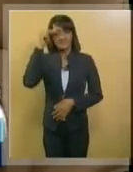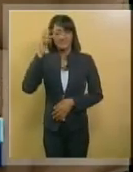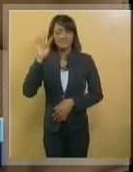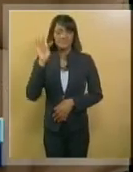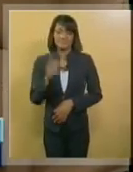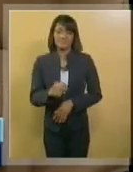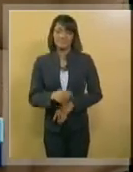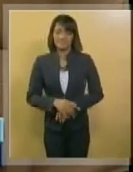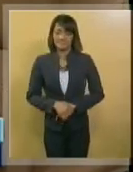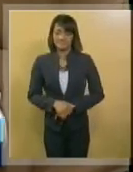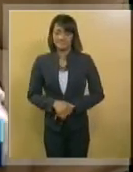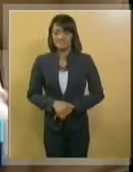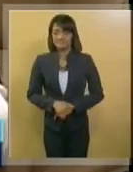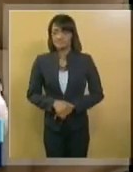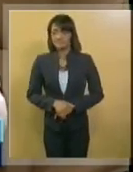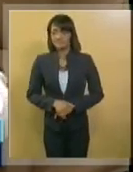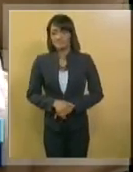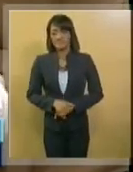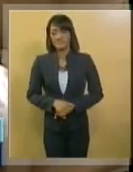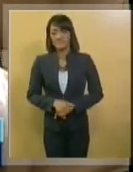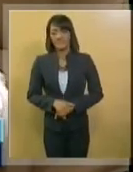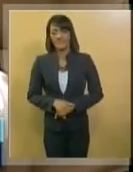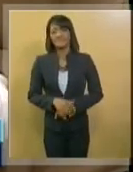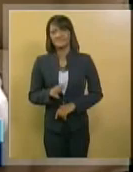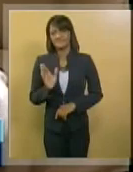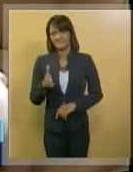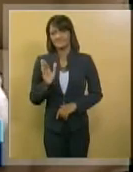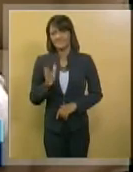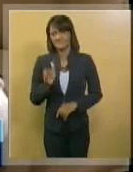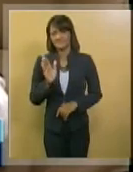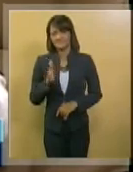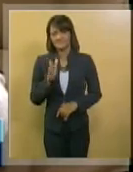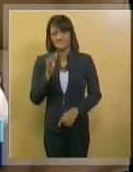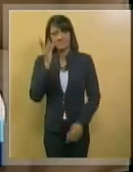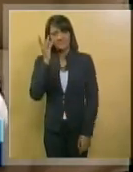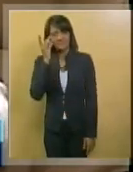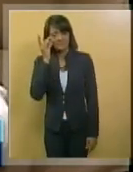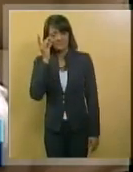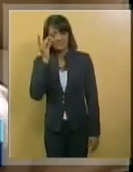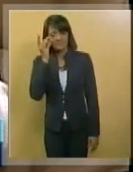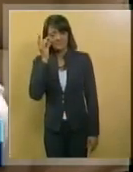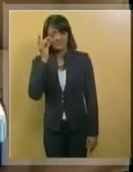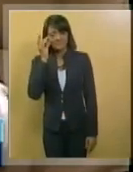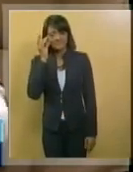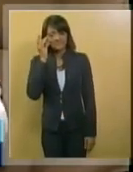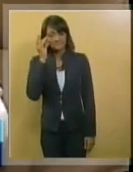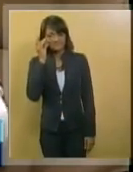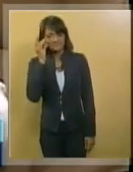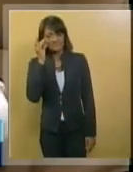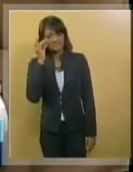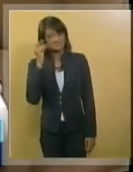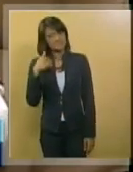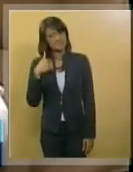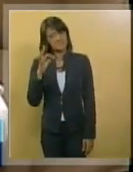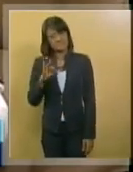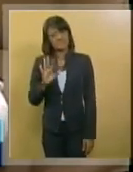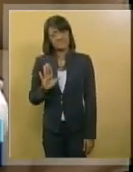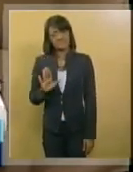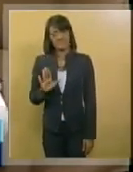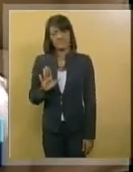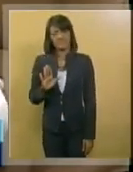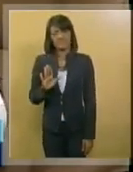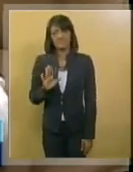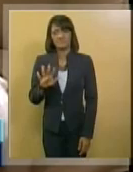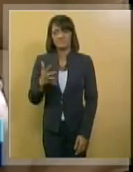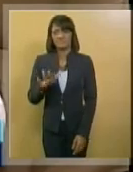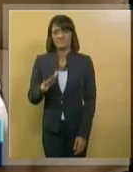sentidos. Nós, salvo engano, a gente já viu alguma coisa, se eu não estou errada, mas nós temos aí em